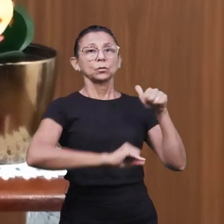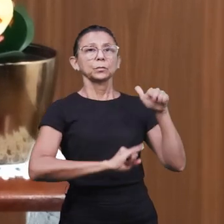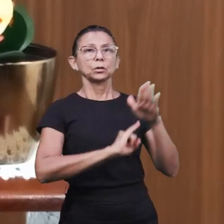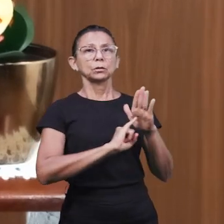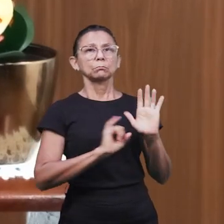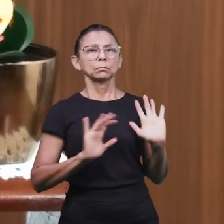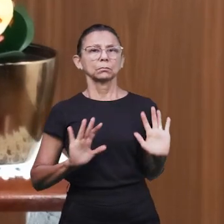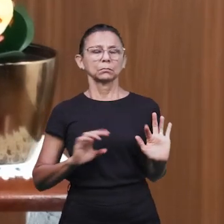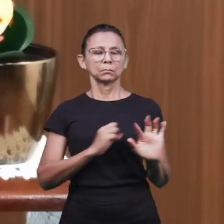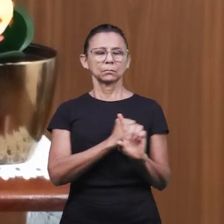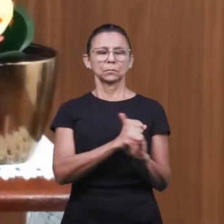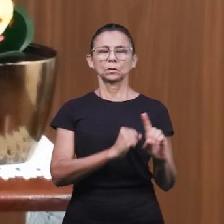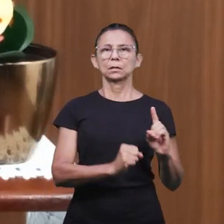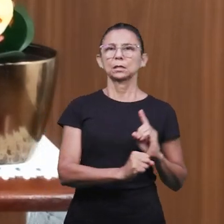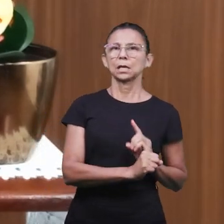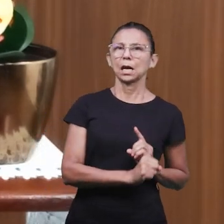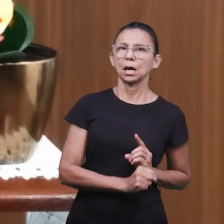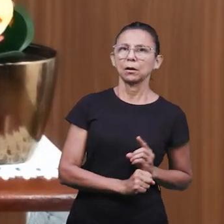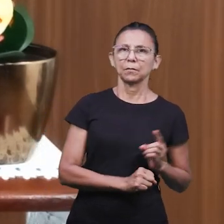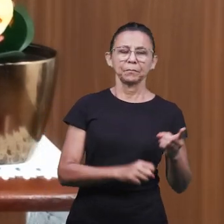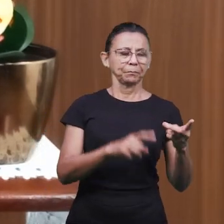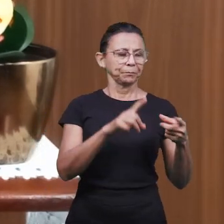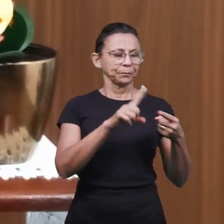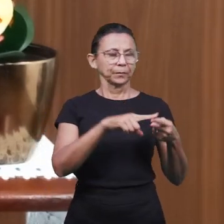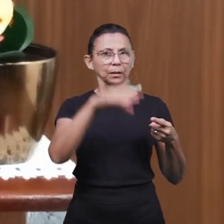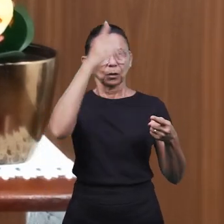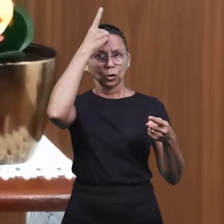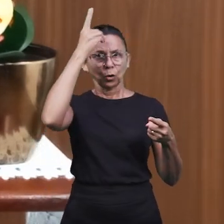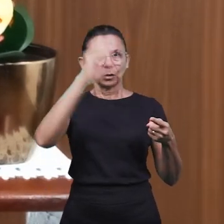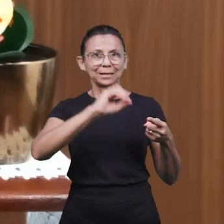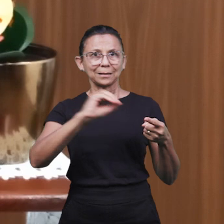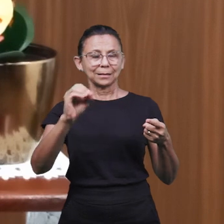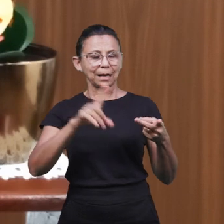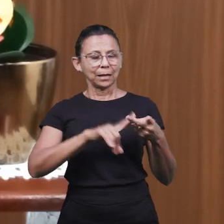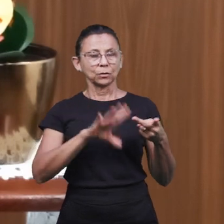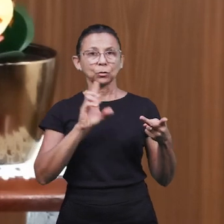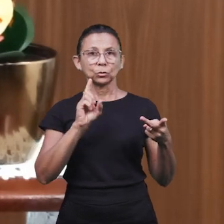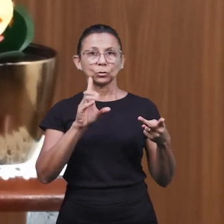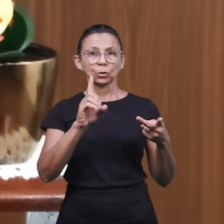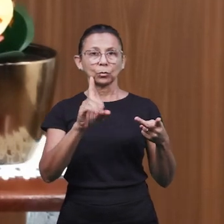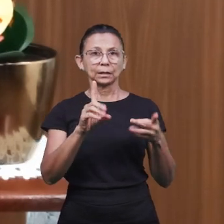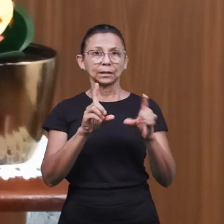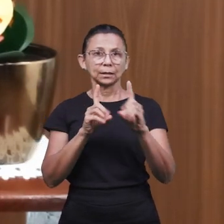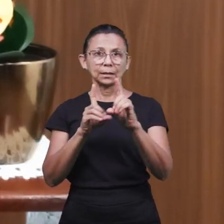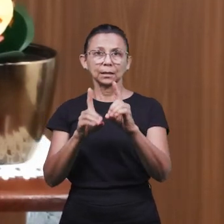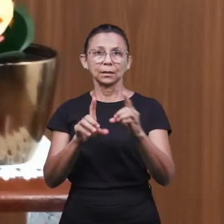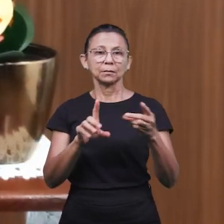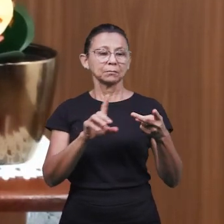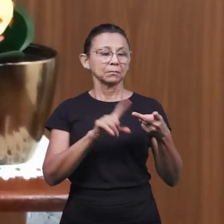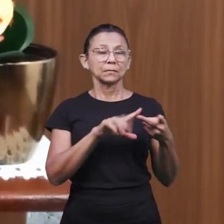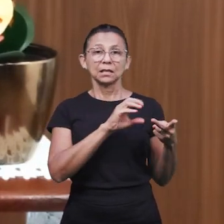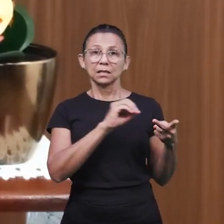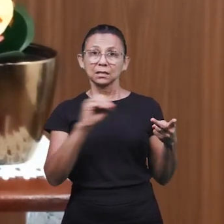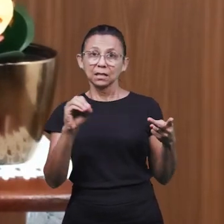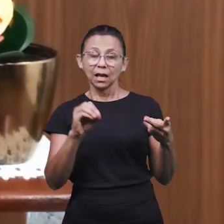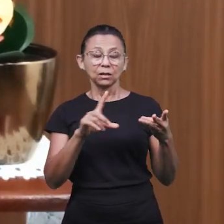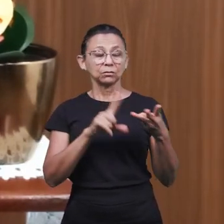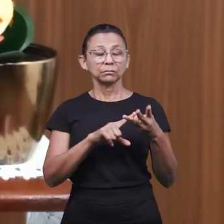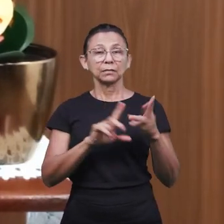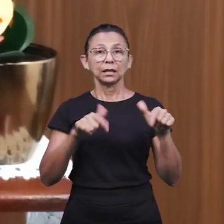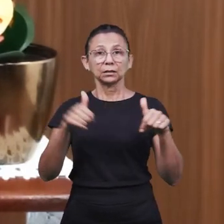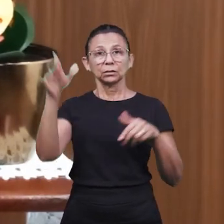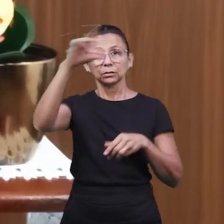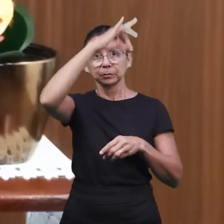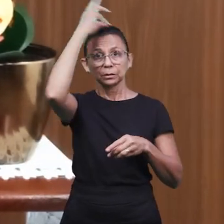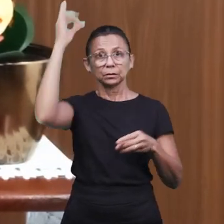meramente social, sem dons, sem doutrina, sem operação do Espírito Santo. Qual o resultado disso?